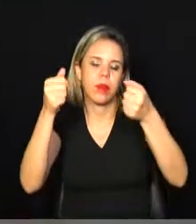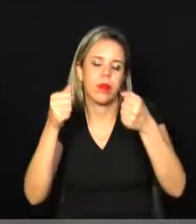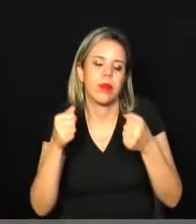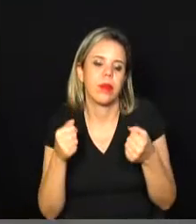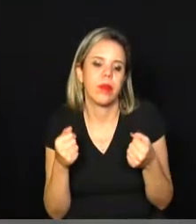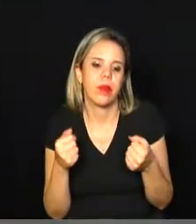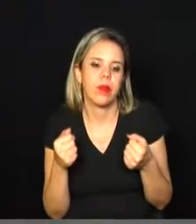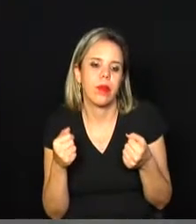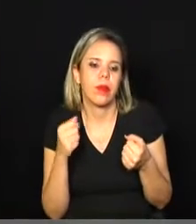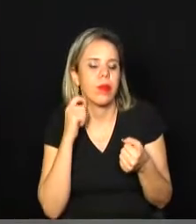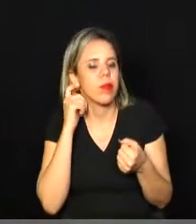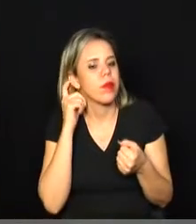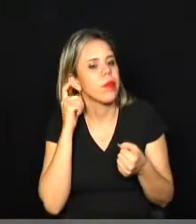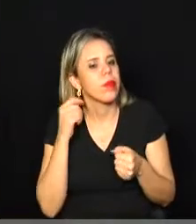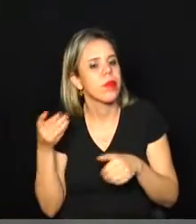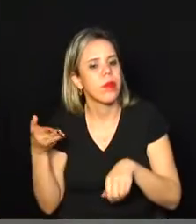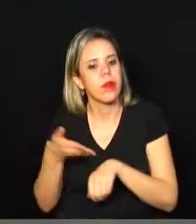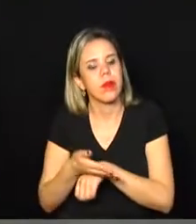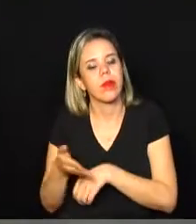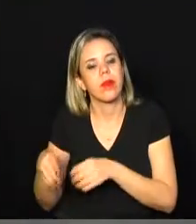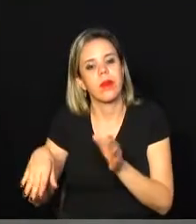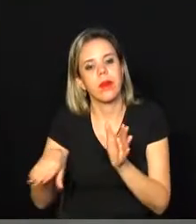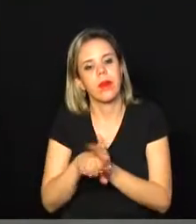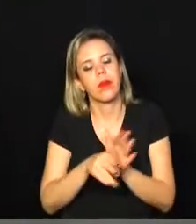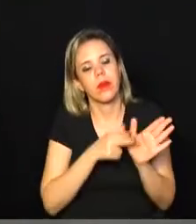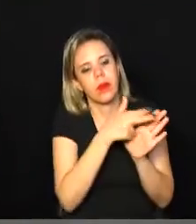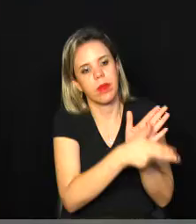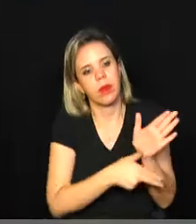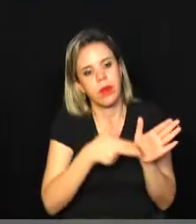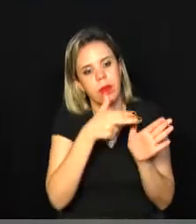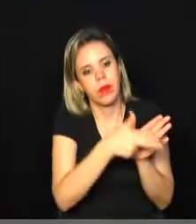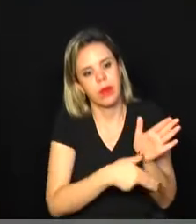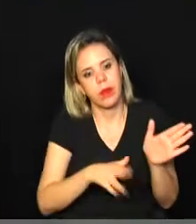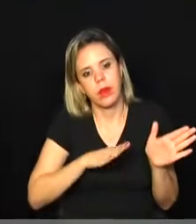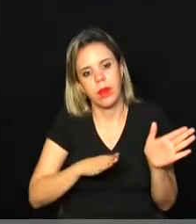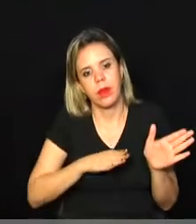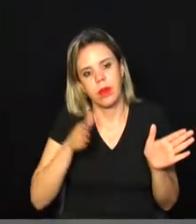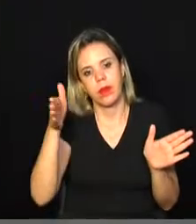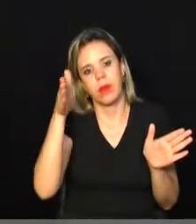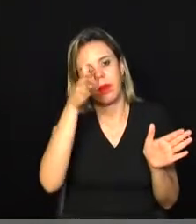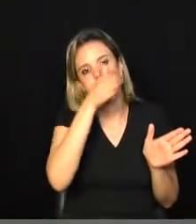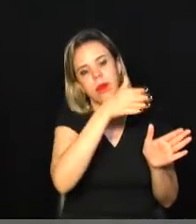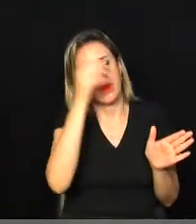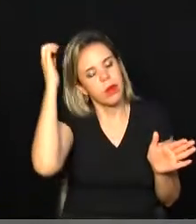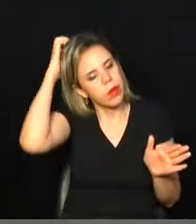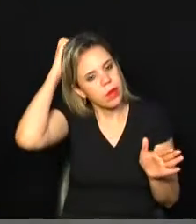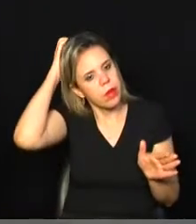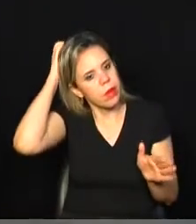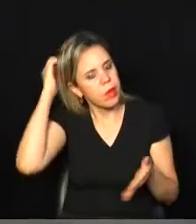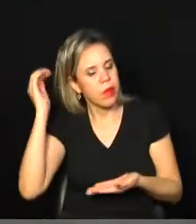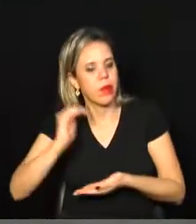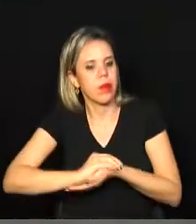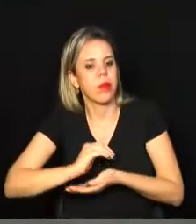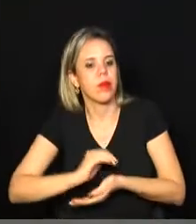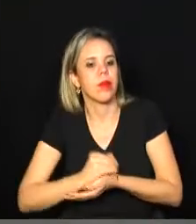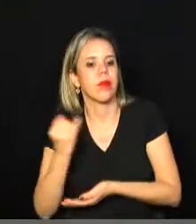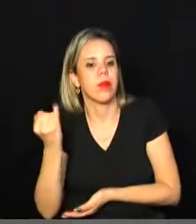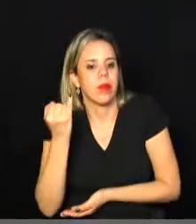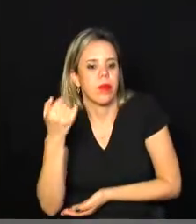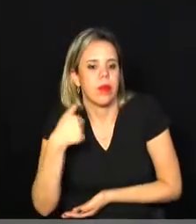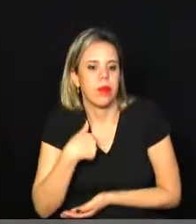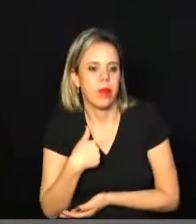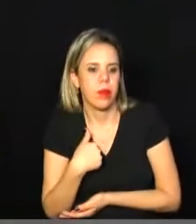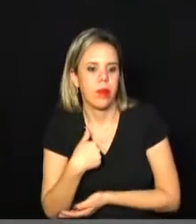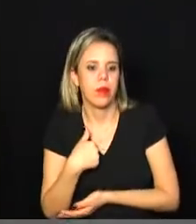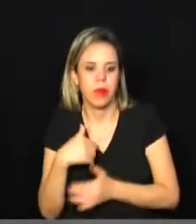relação à vinda aí do trem intermunicipal na nossa cidade fora a questão do Poupatempo que é muito importante então eu